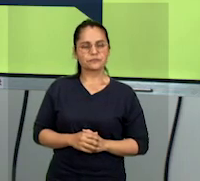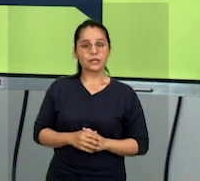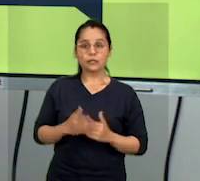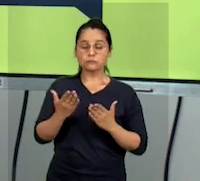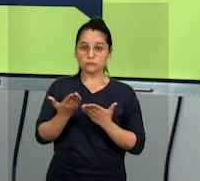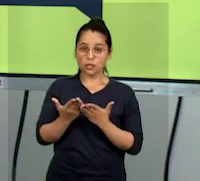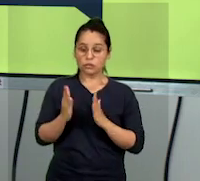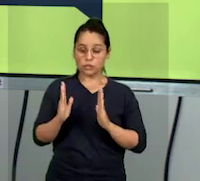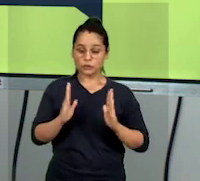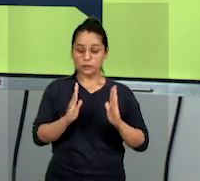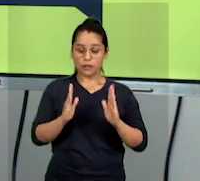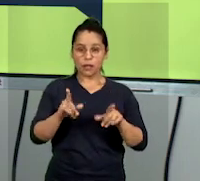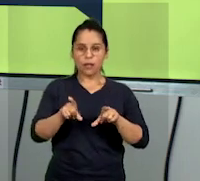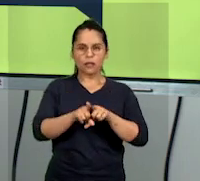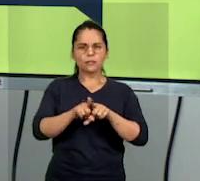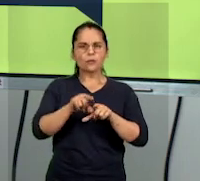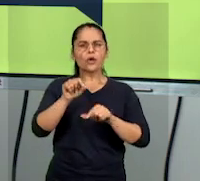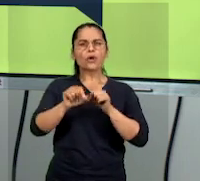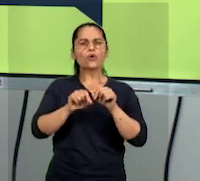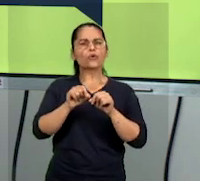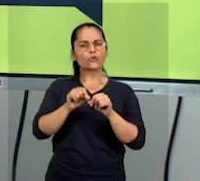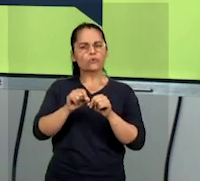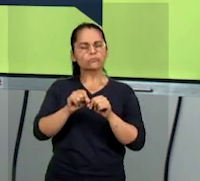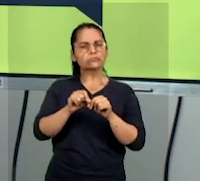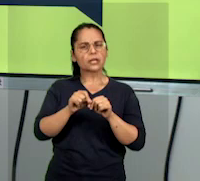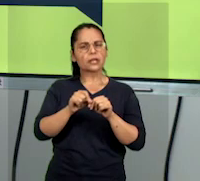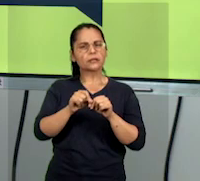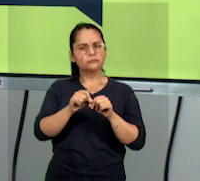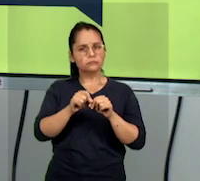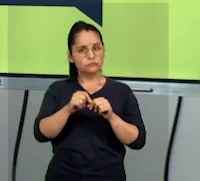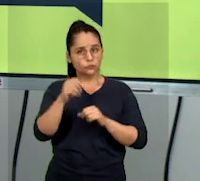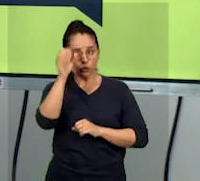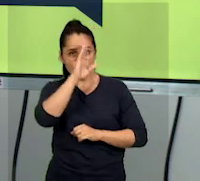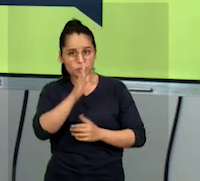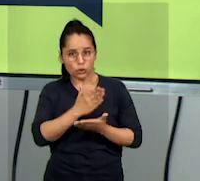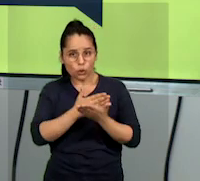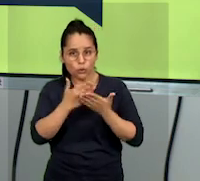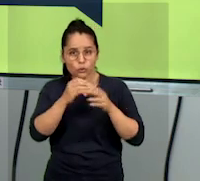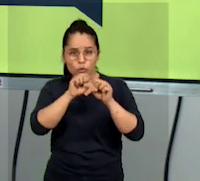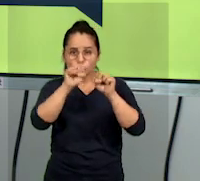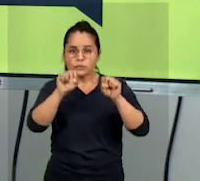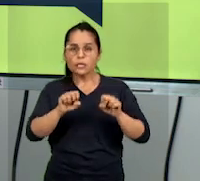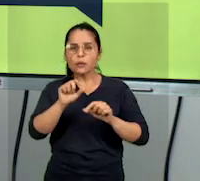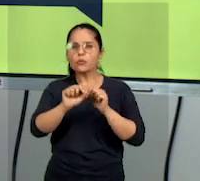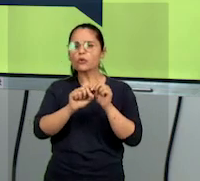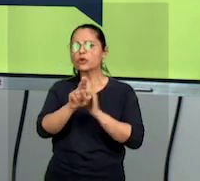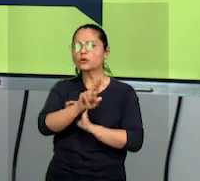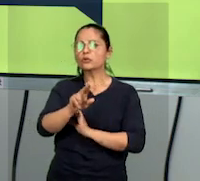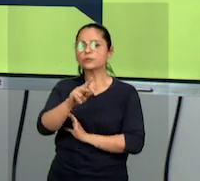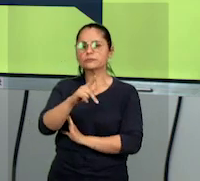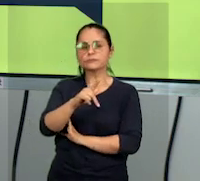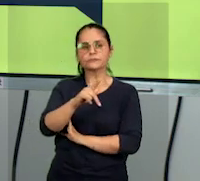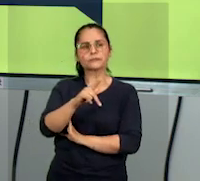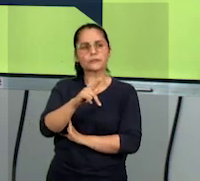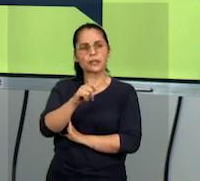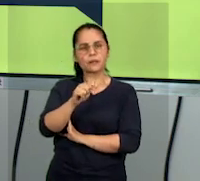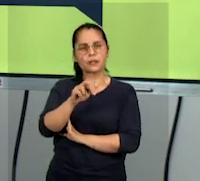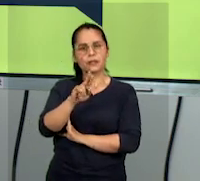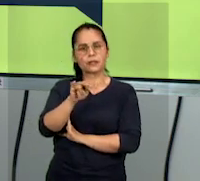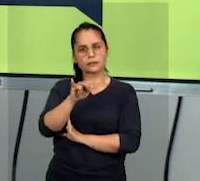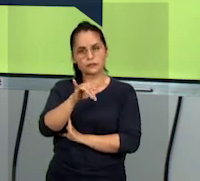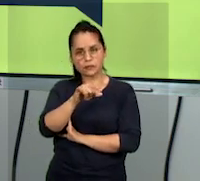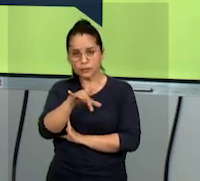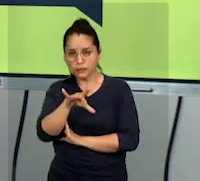Nesse período também, foi adotado no Brasil um sistema que ficou sendo chamado